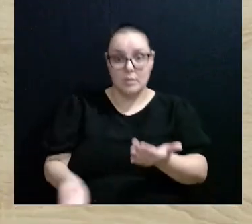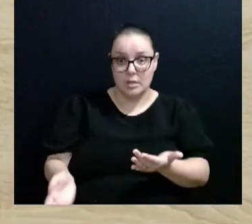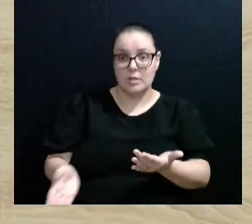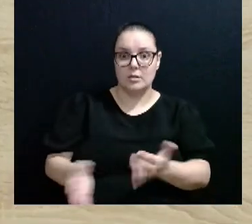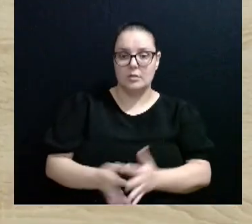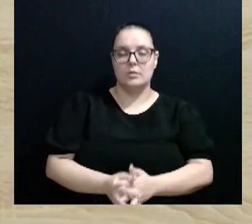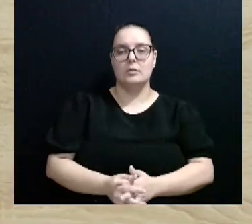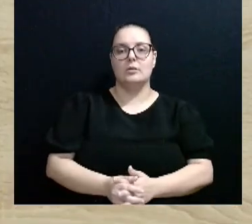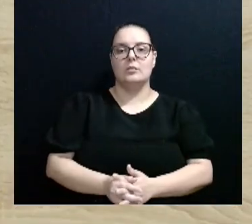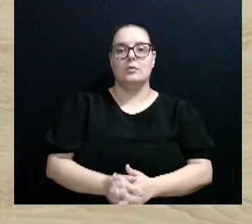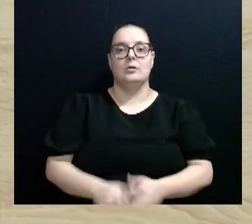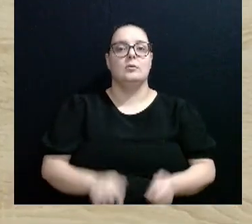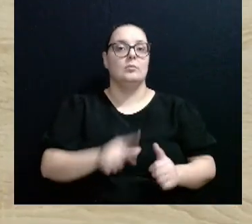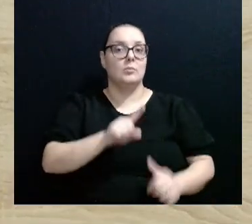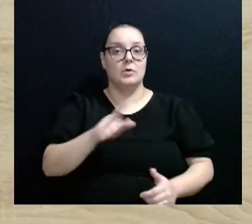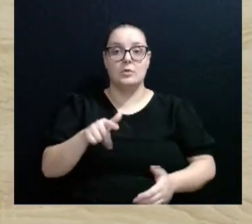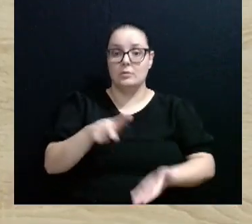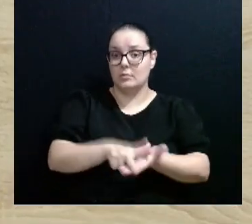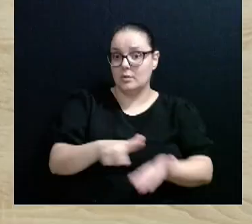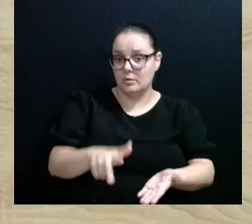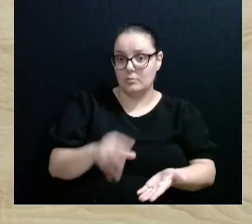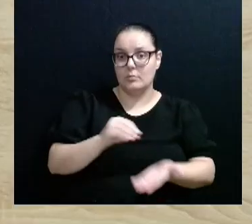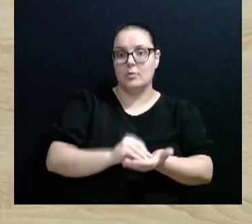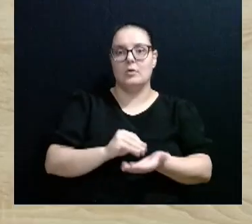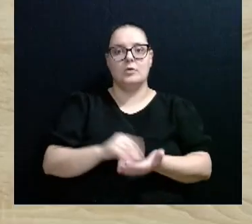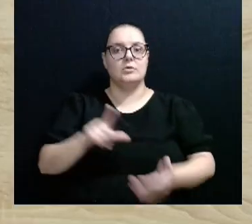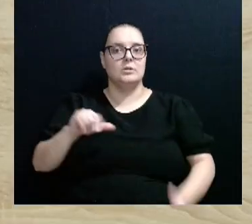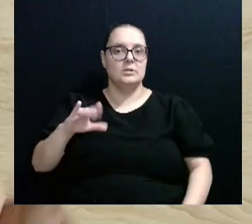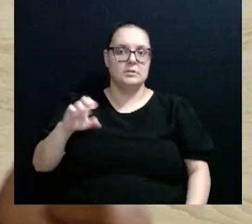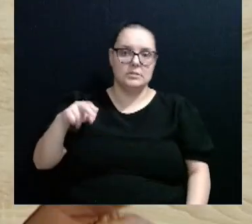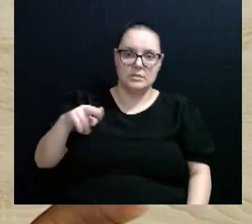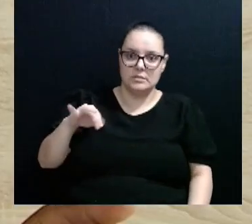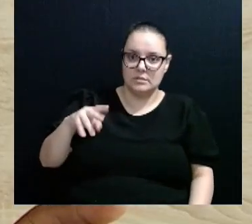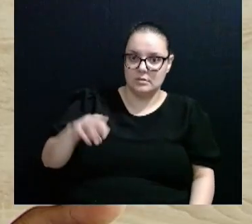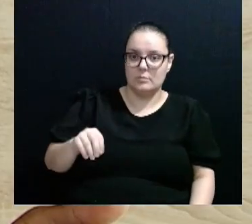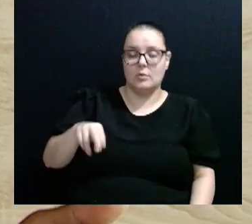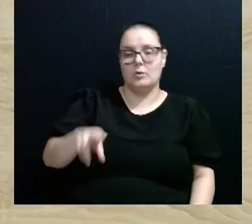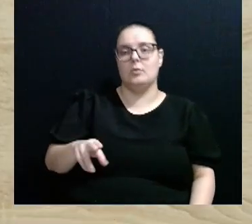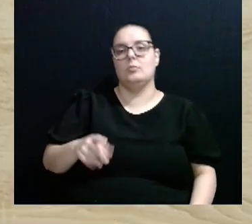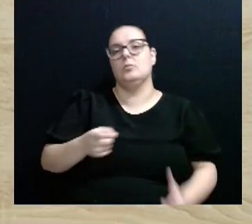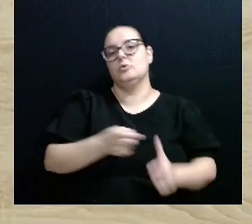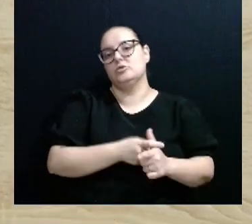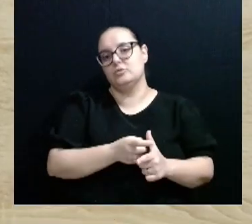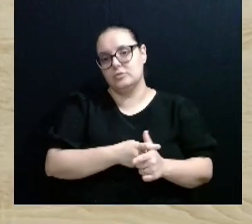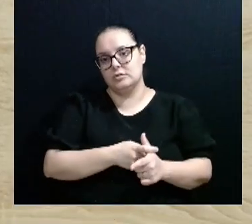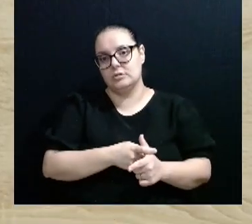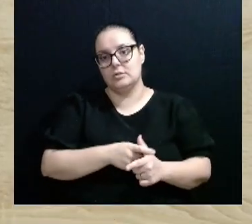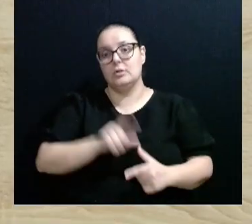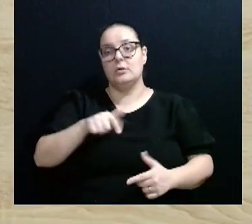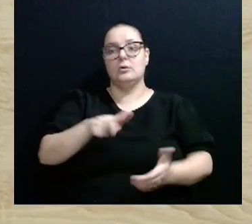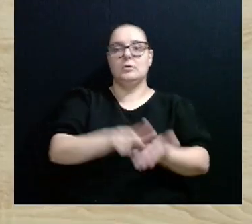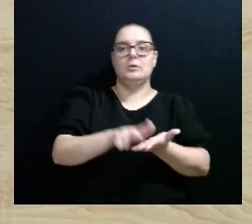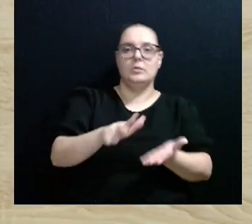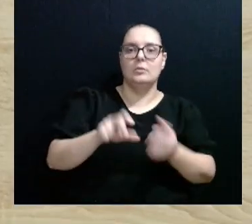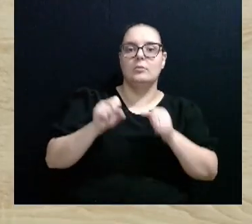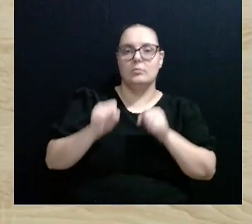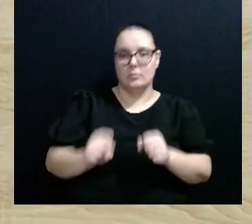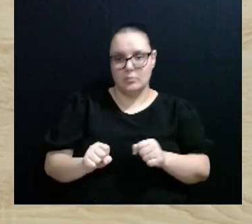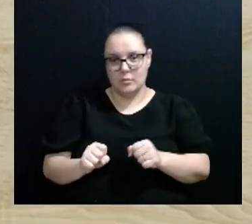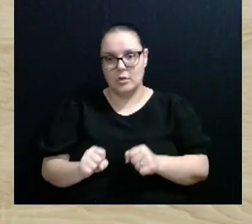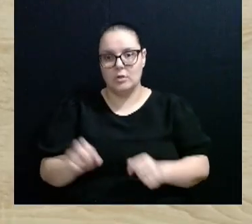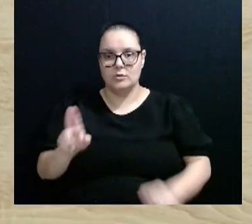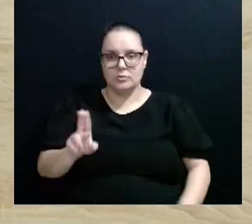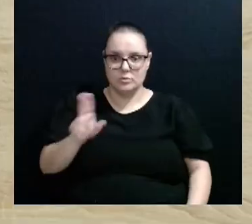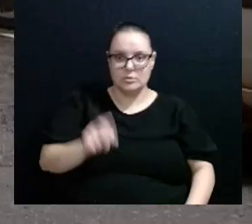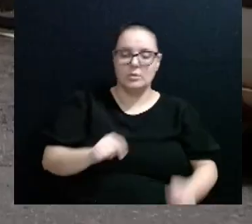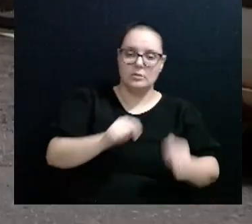estar regularizado, por falta de licenciamento ou por débitos, ela, assim que ela regularizar, ela pode usufruir do benefício nos